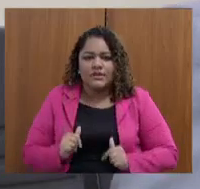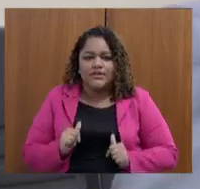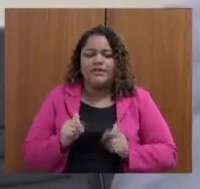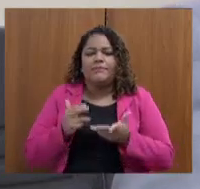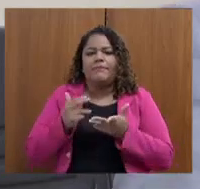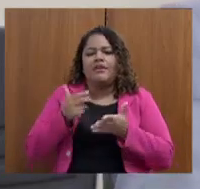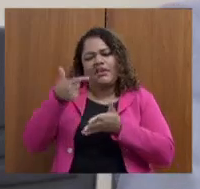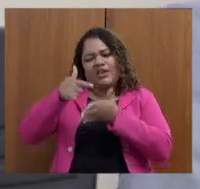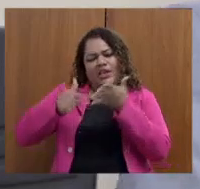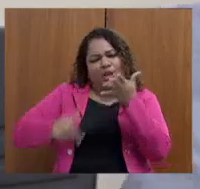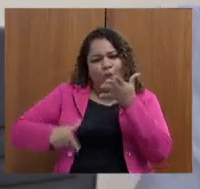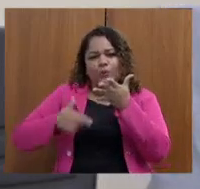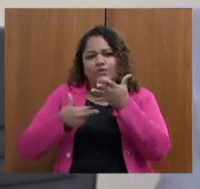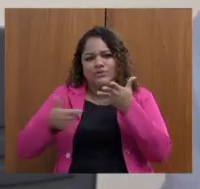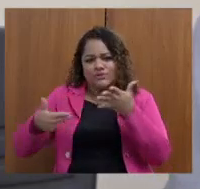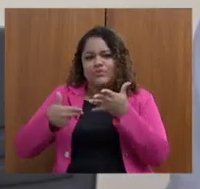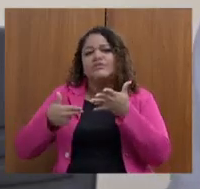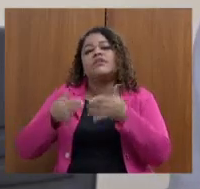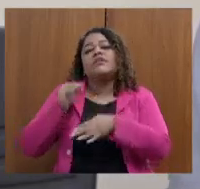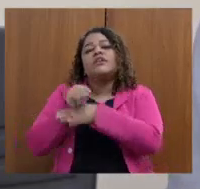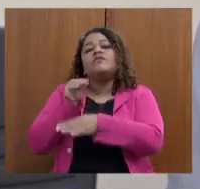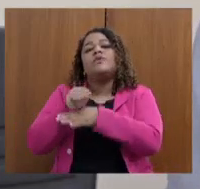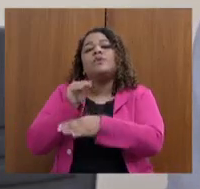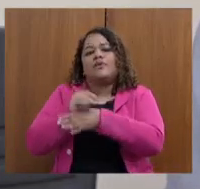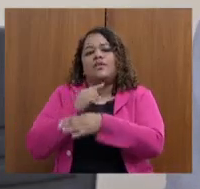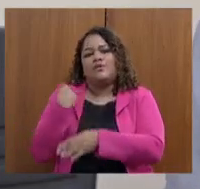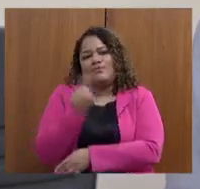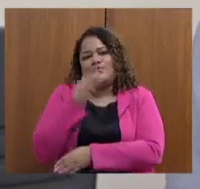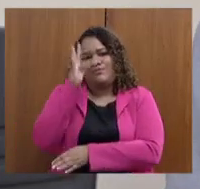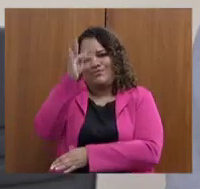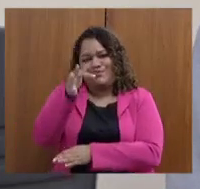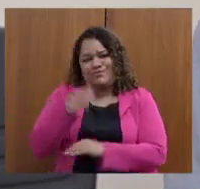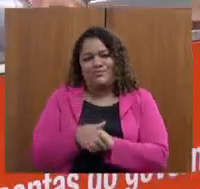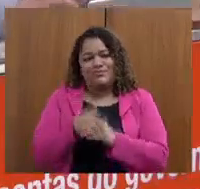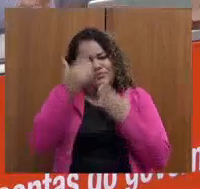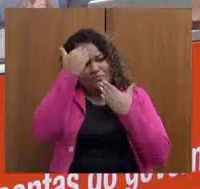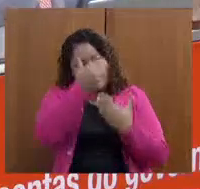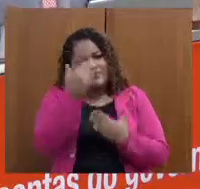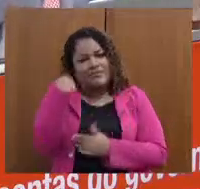que vão cuidar aí do nosso futuro Muito obrigado deputado